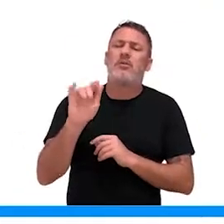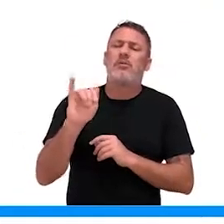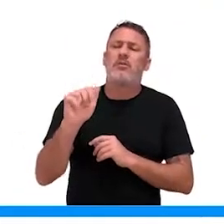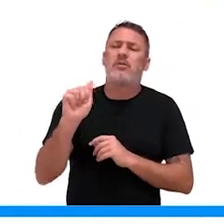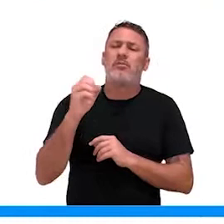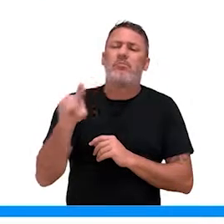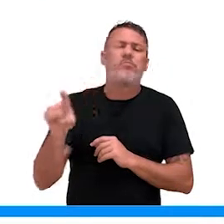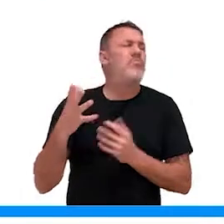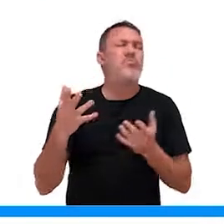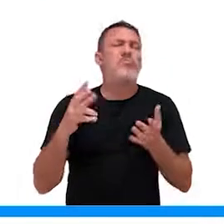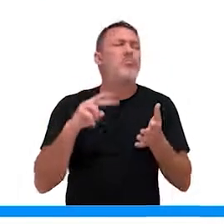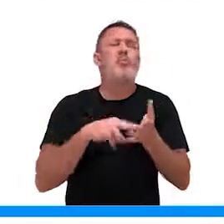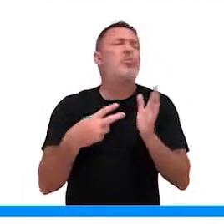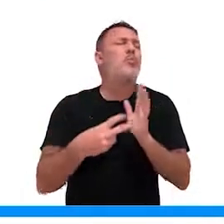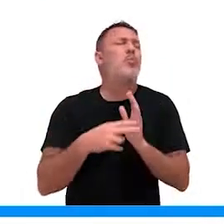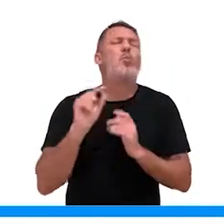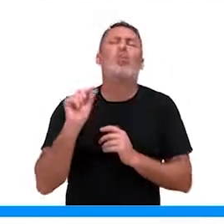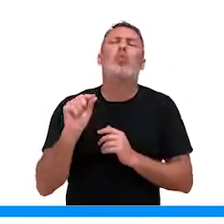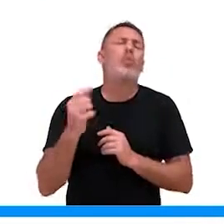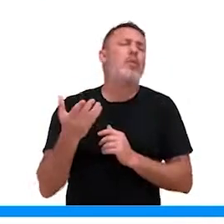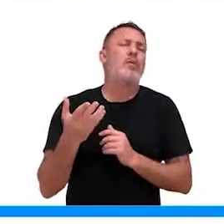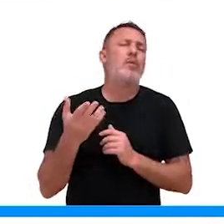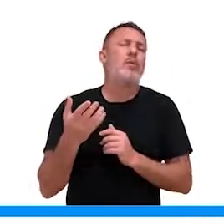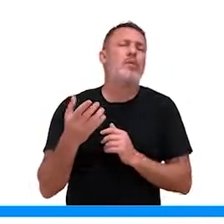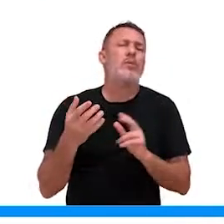dizendo, o que significa